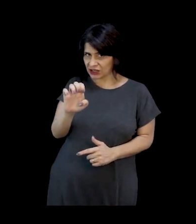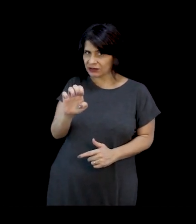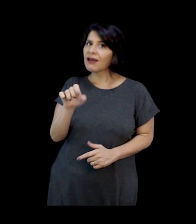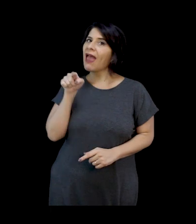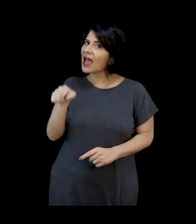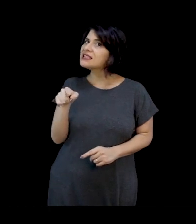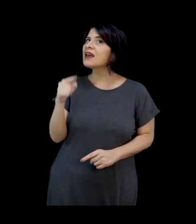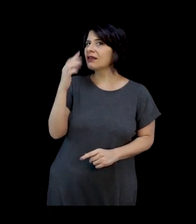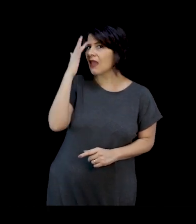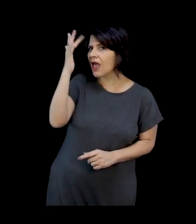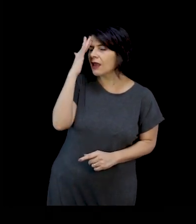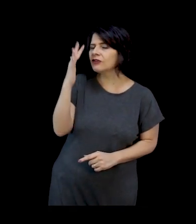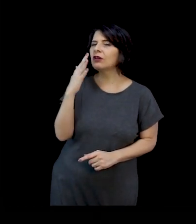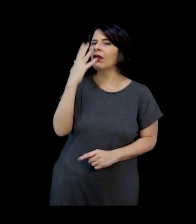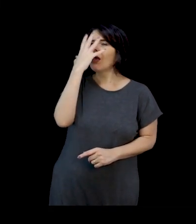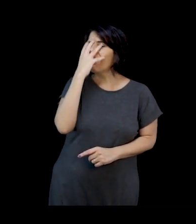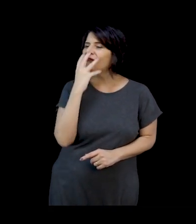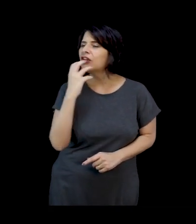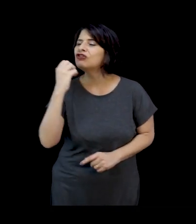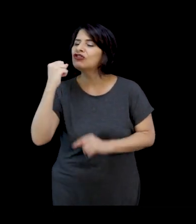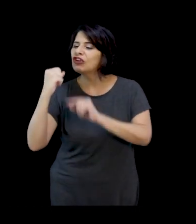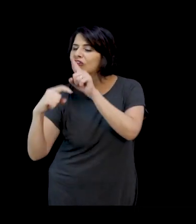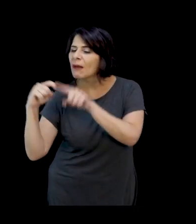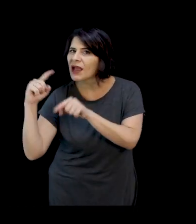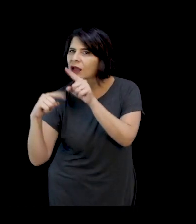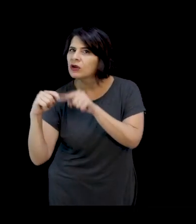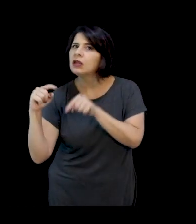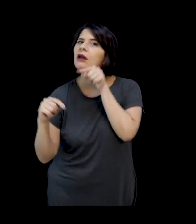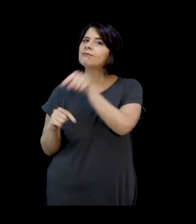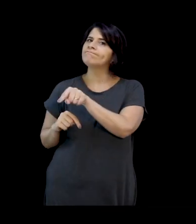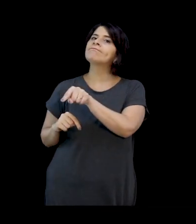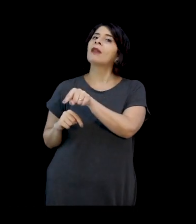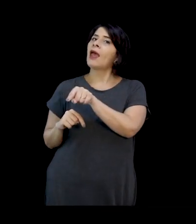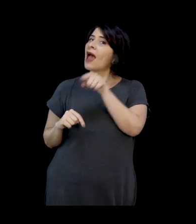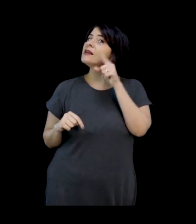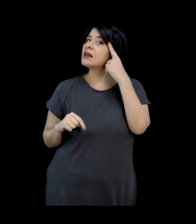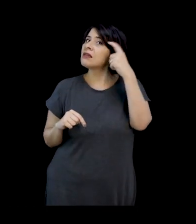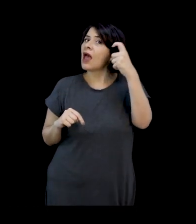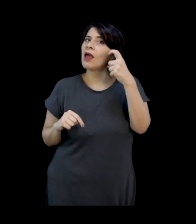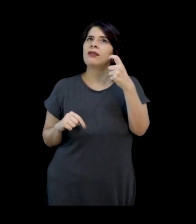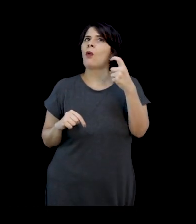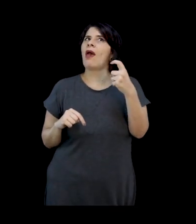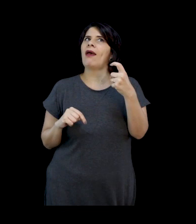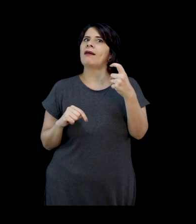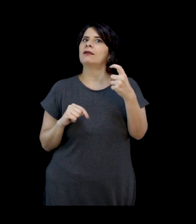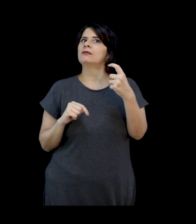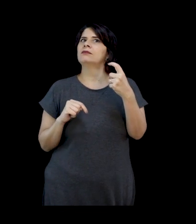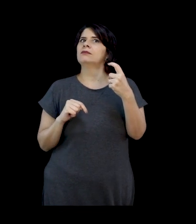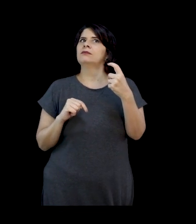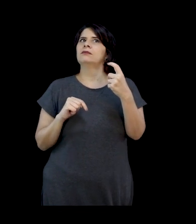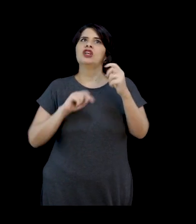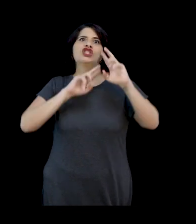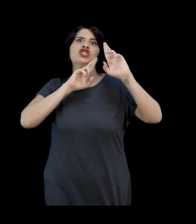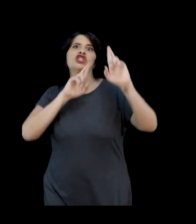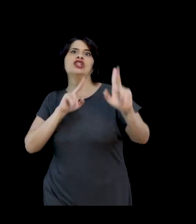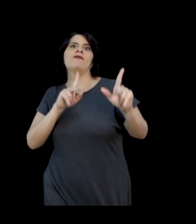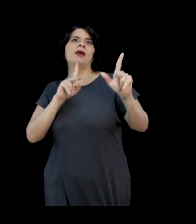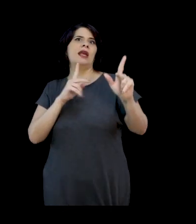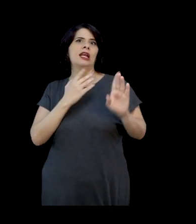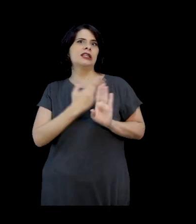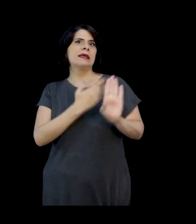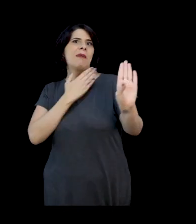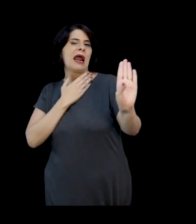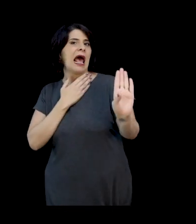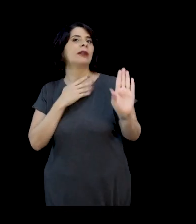né? A ideia de fetiche da mercadoria é uma ideia que não é distante da maneira